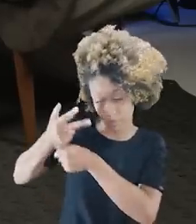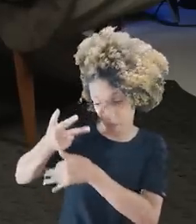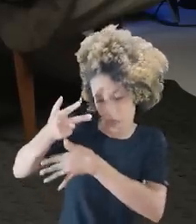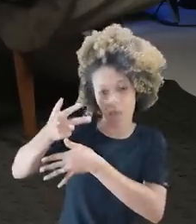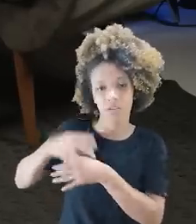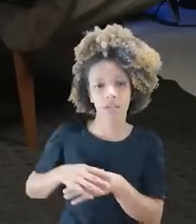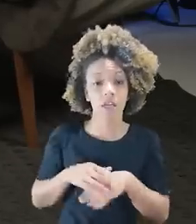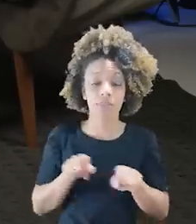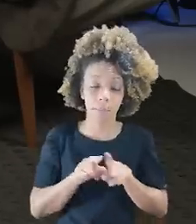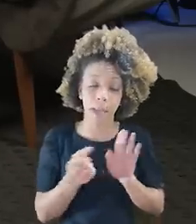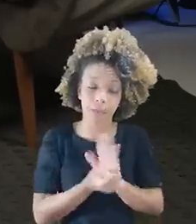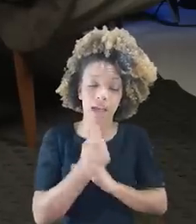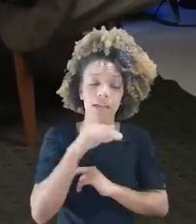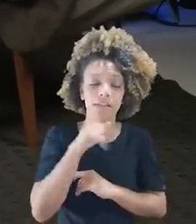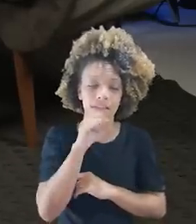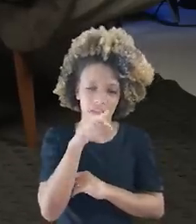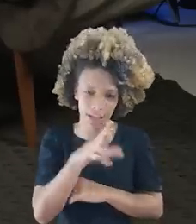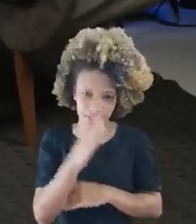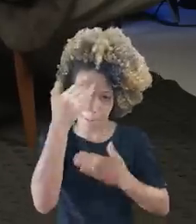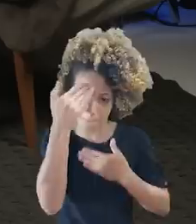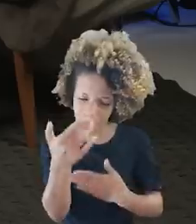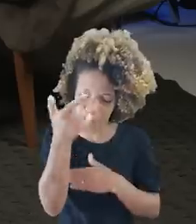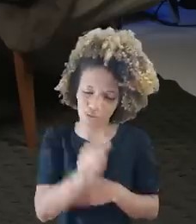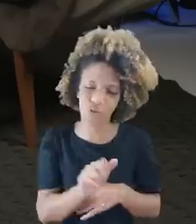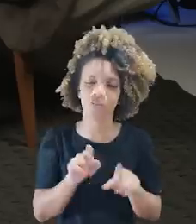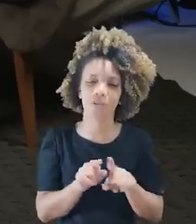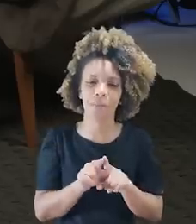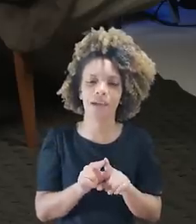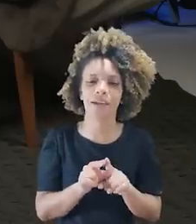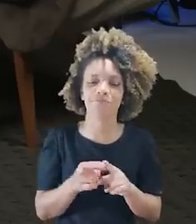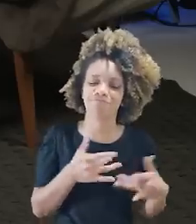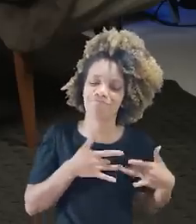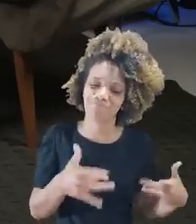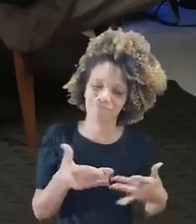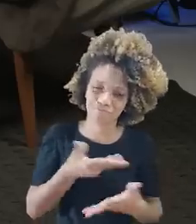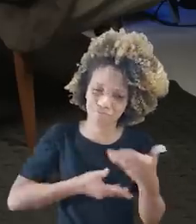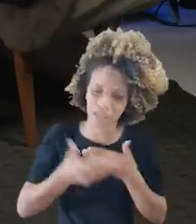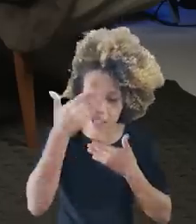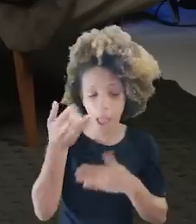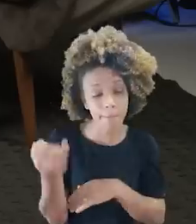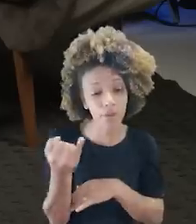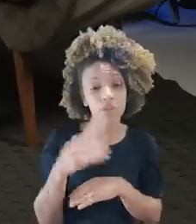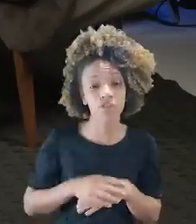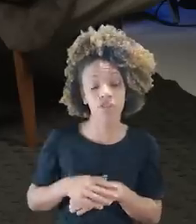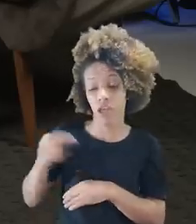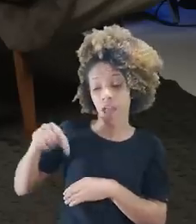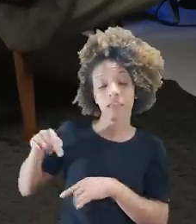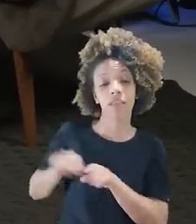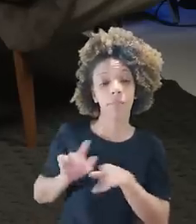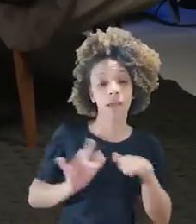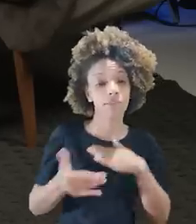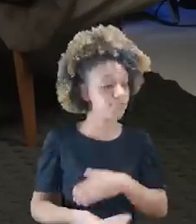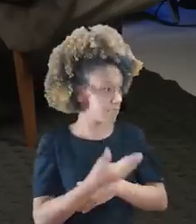na descrição desse vídeo assim como insider que eu preciso falar do meu patrocinador e agradecer mais uma vez pela generosidade gratidão importante